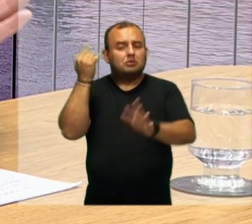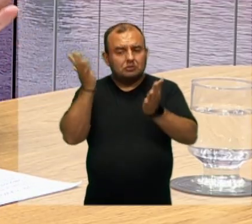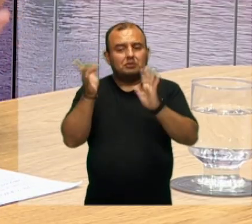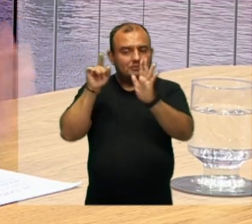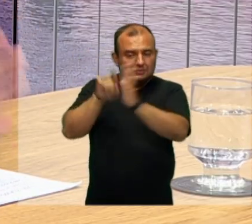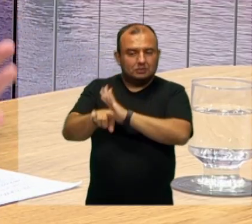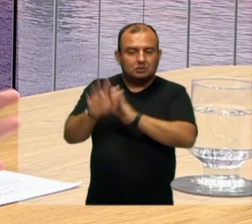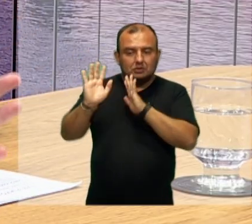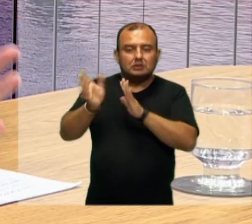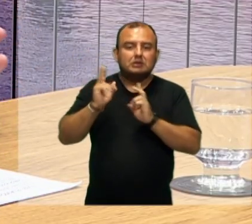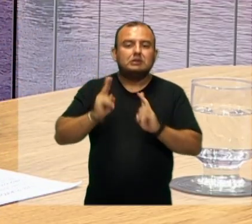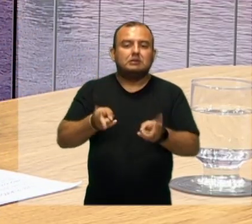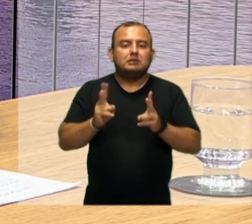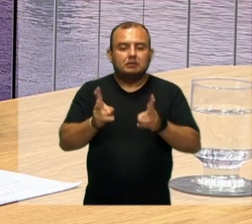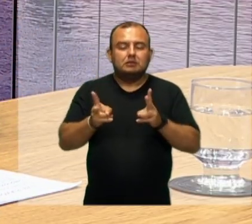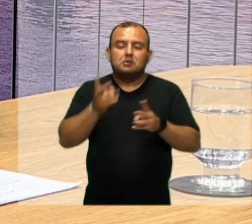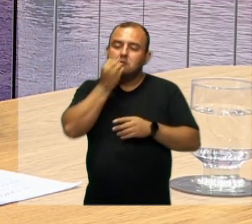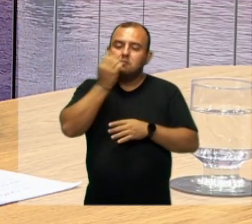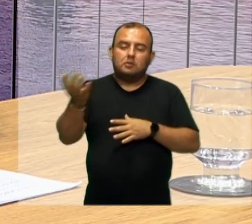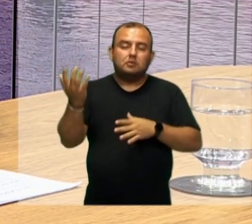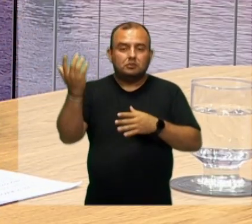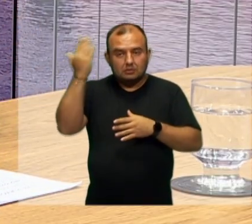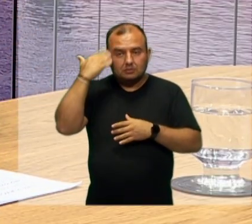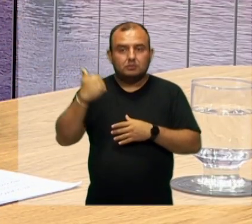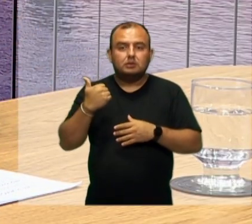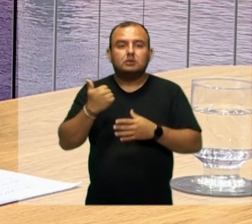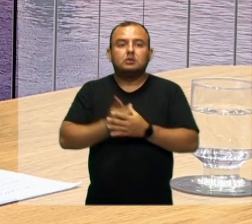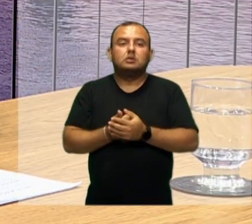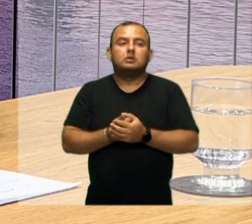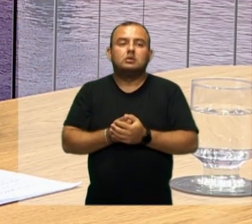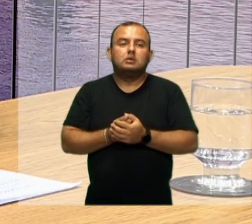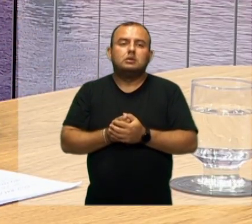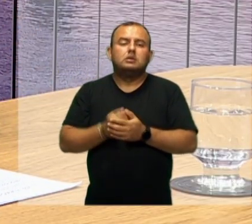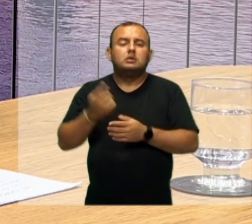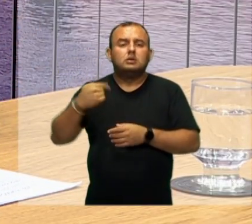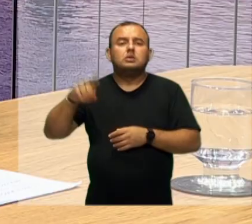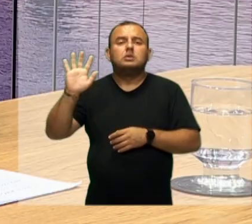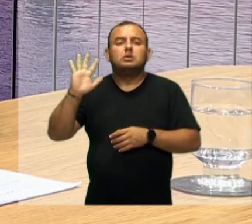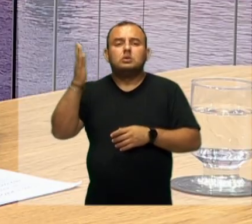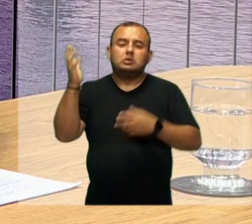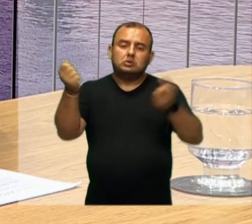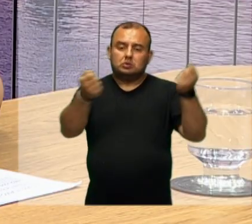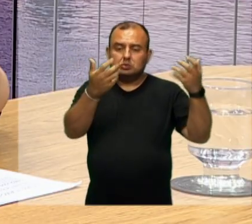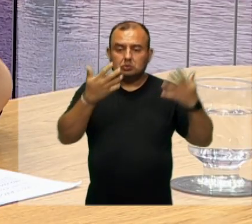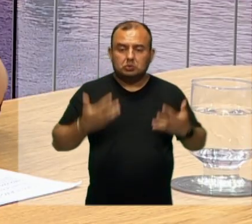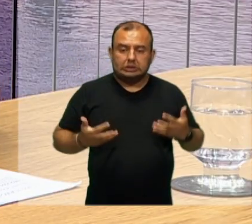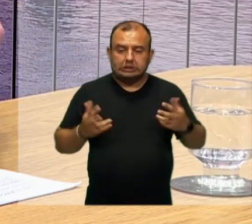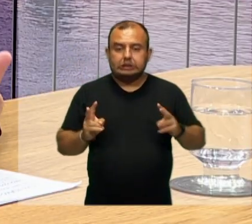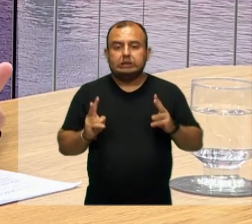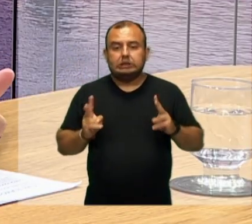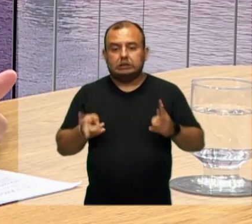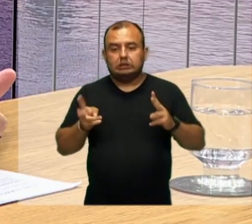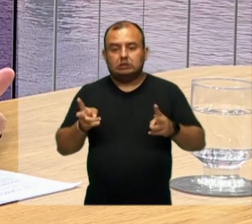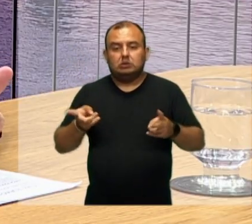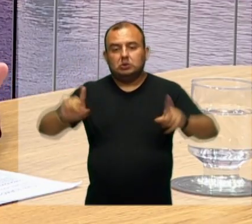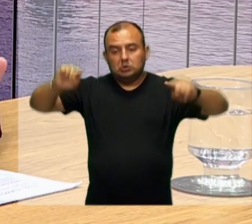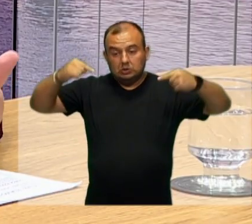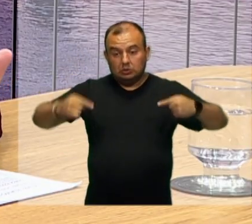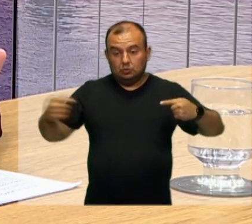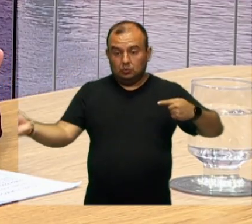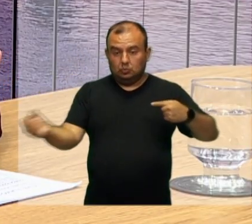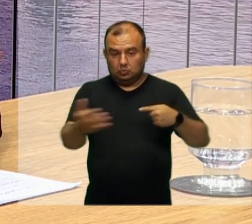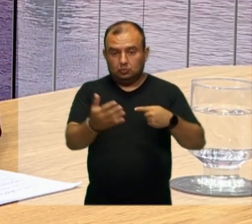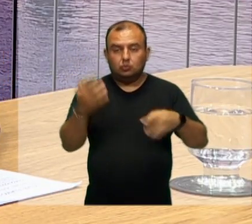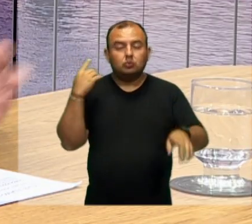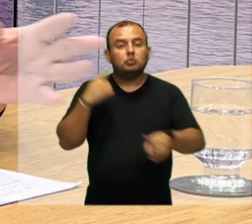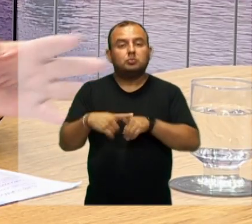perguntei isso, mas é sempre bom saber. Naquela ocasião você me disse que sempre precisava de um desafio novo,